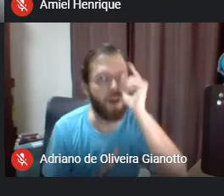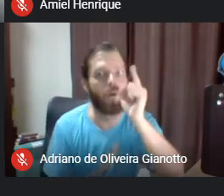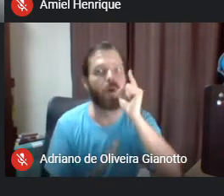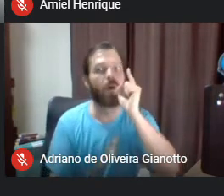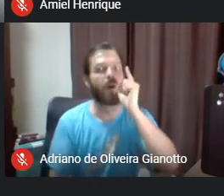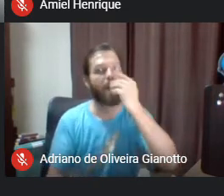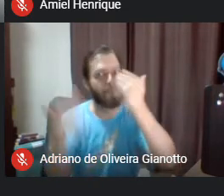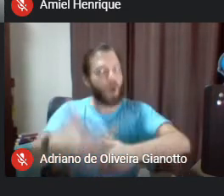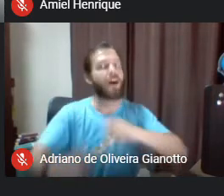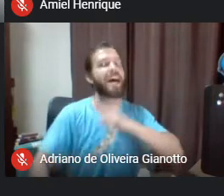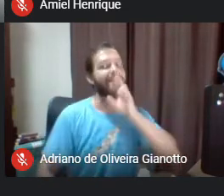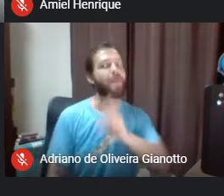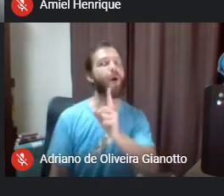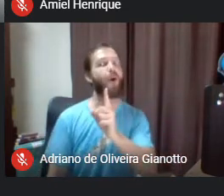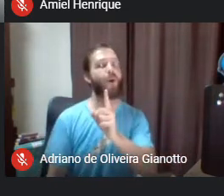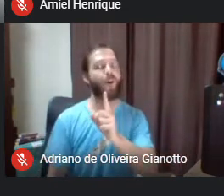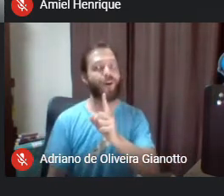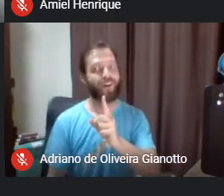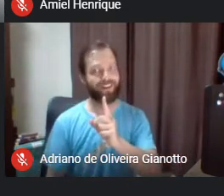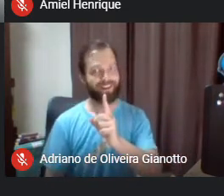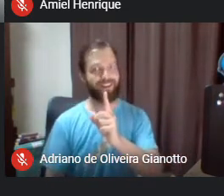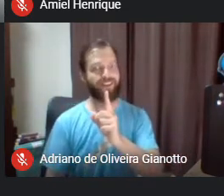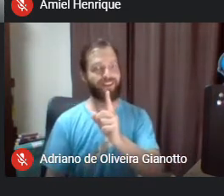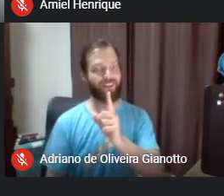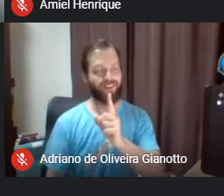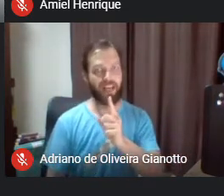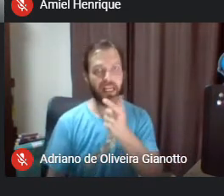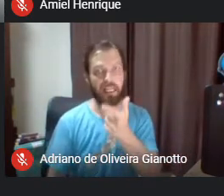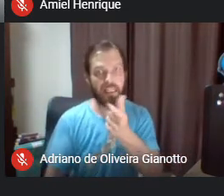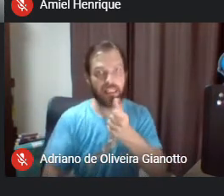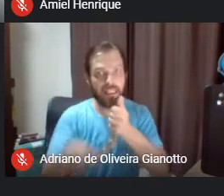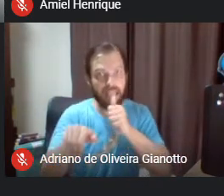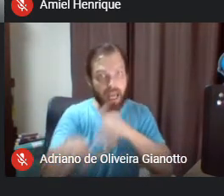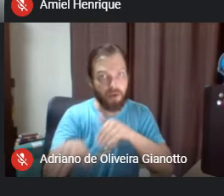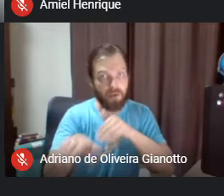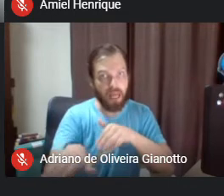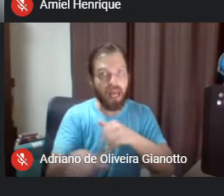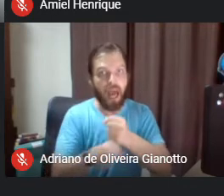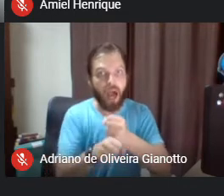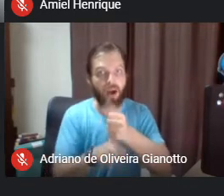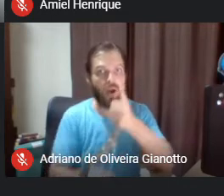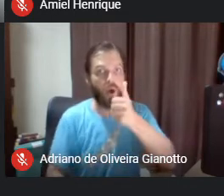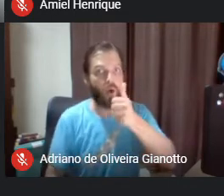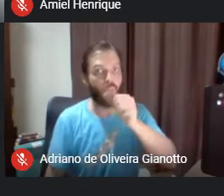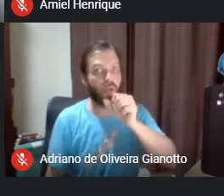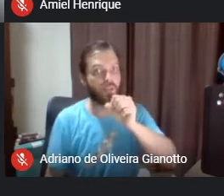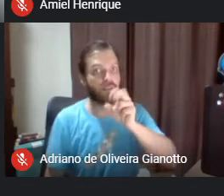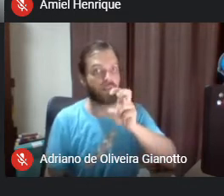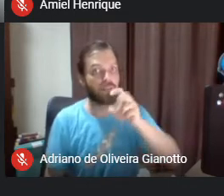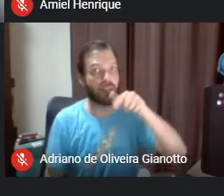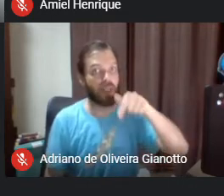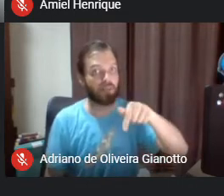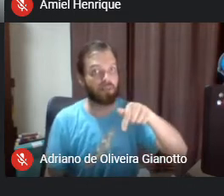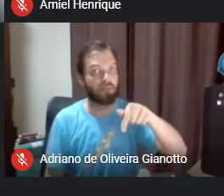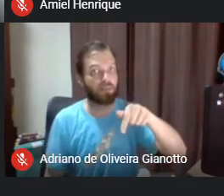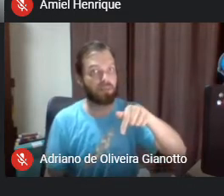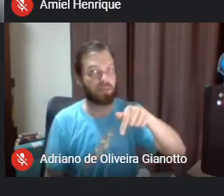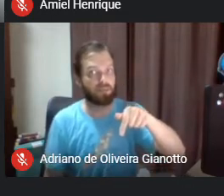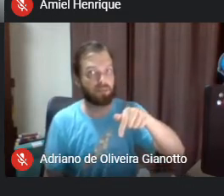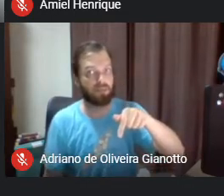Então, vocês gravem essa data que vai cair na prova. Criação no dia 26 de setembro do ano de